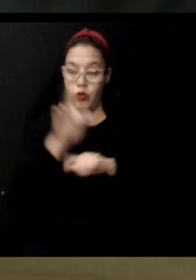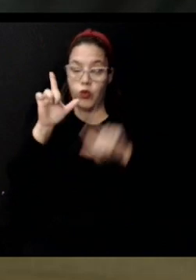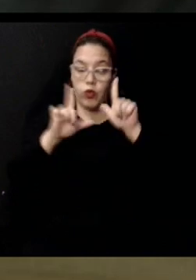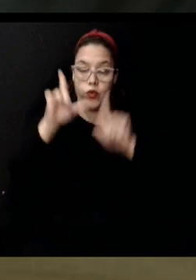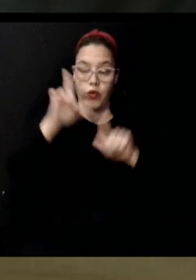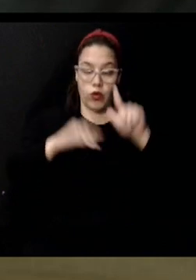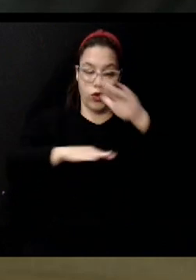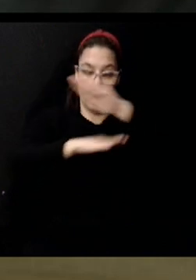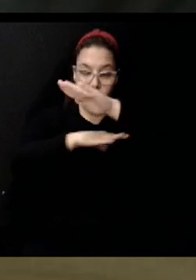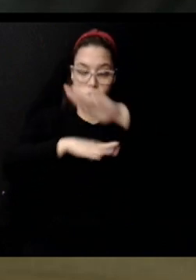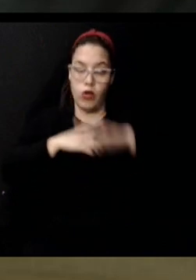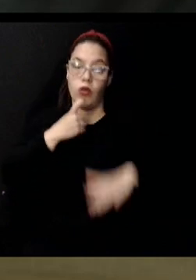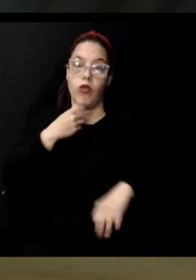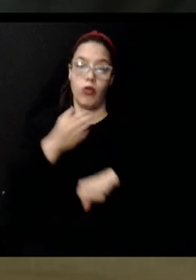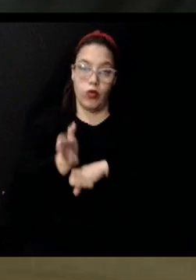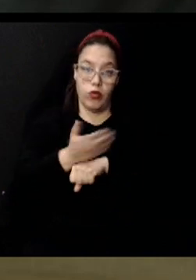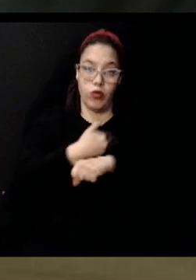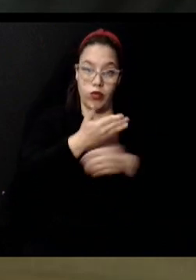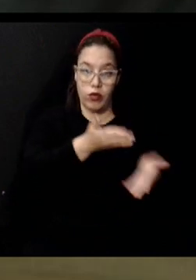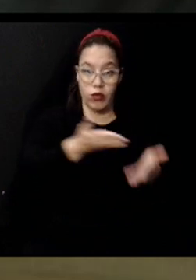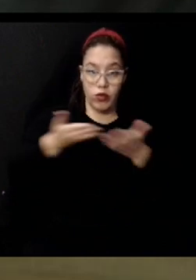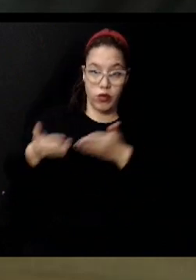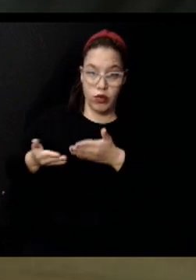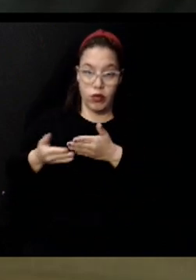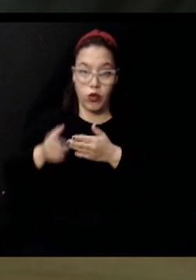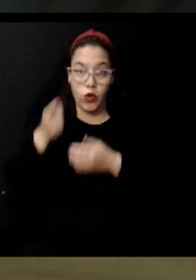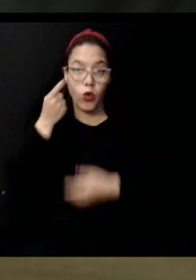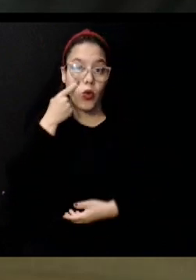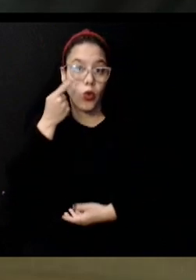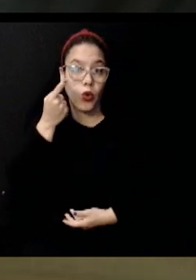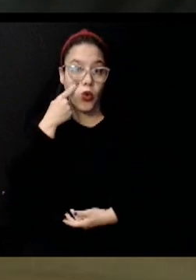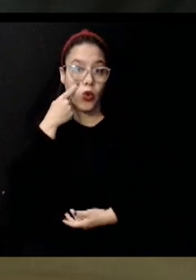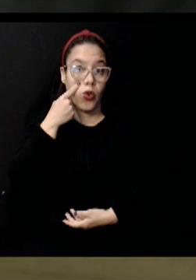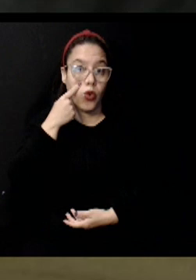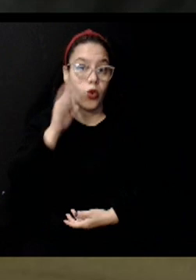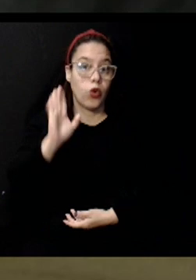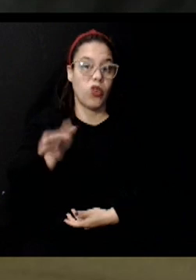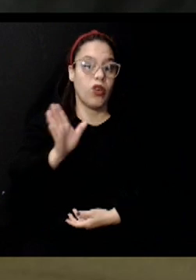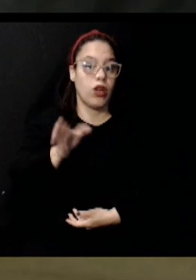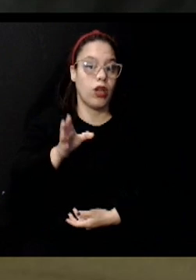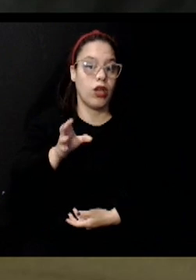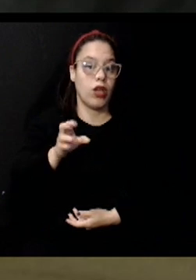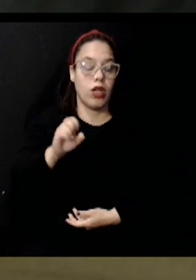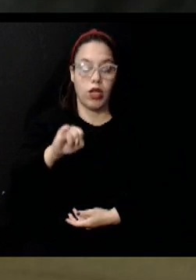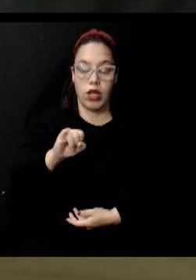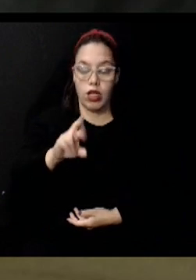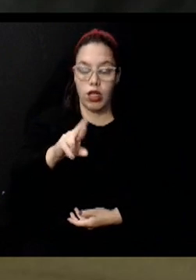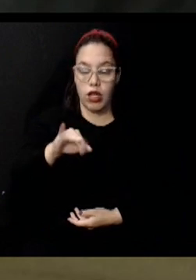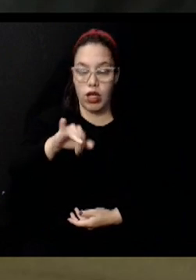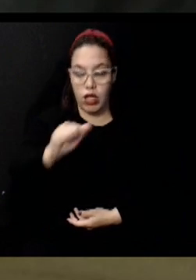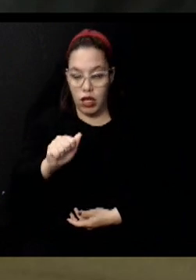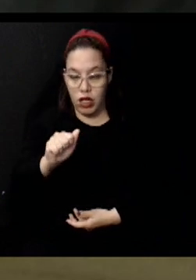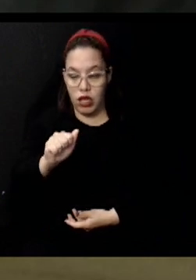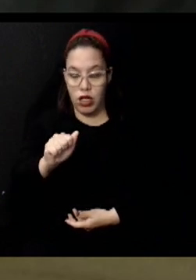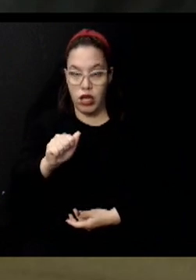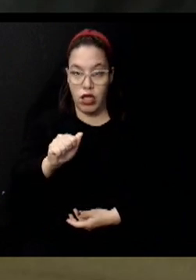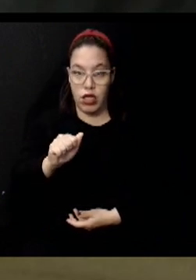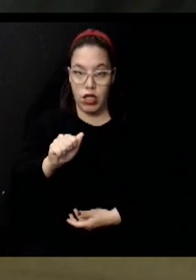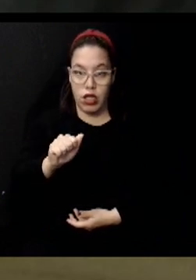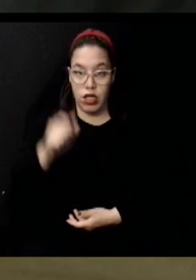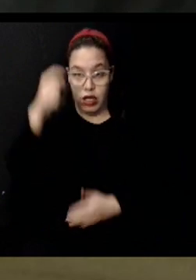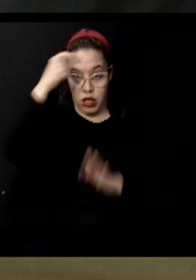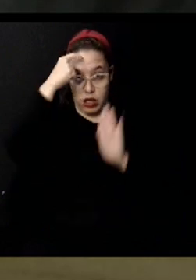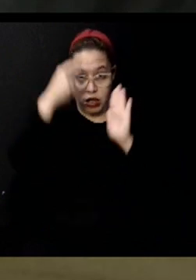de encerrar, eu convido você a ficar ligadinho, porque logo em breve aí a Iria está chegando. A Iria é a inteligência artificial aqui da TV